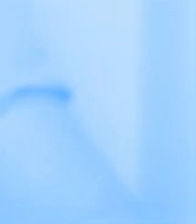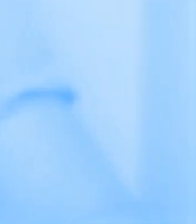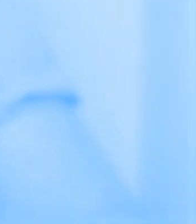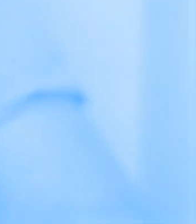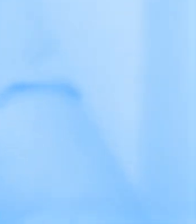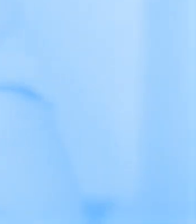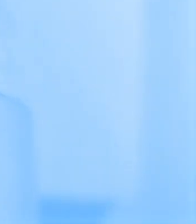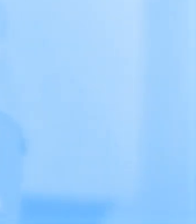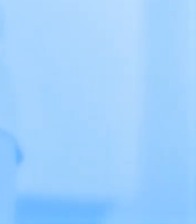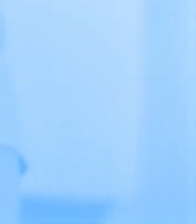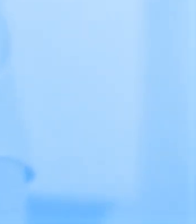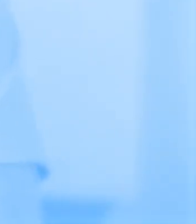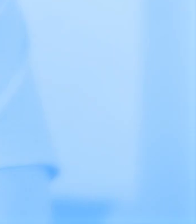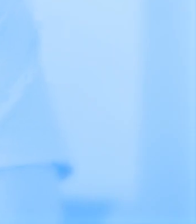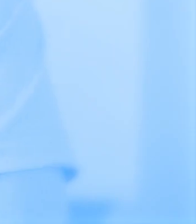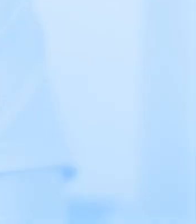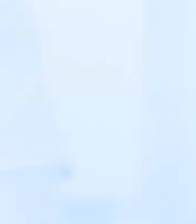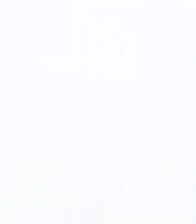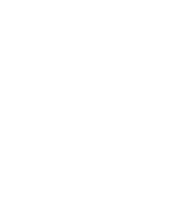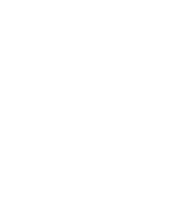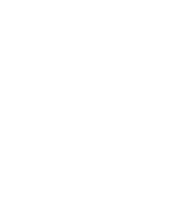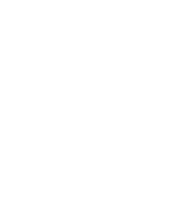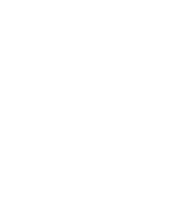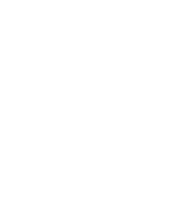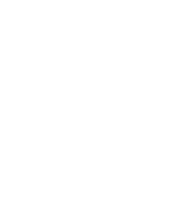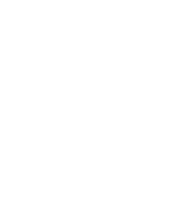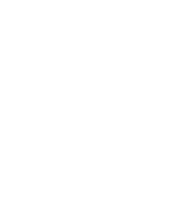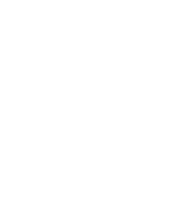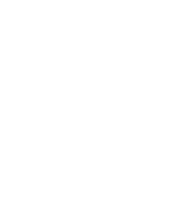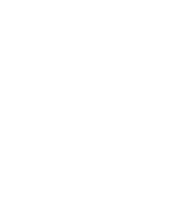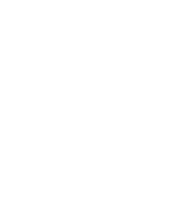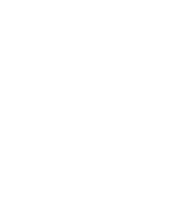apertado de paz,